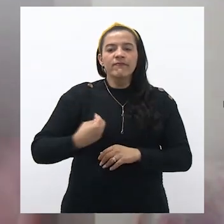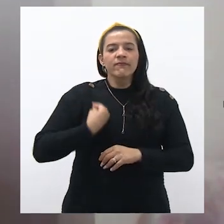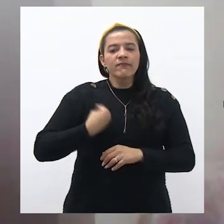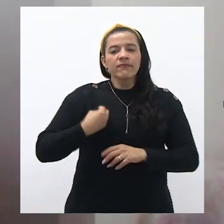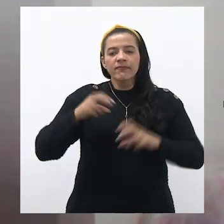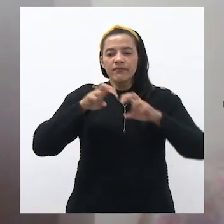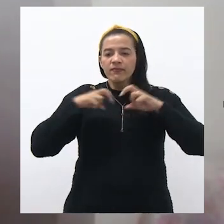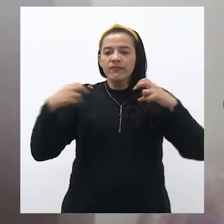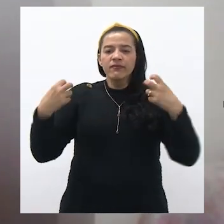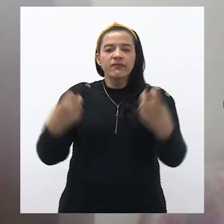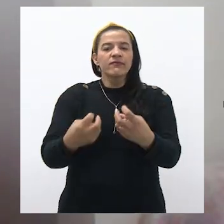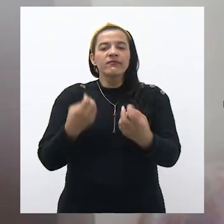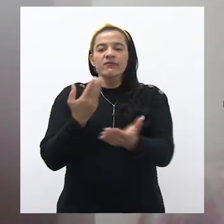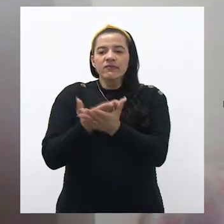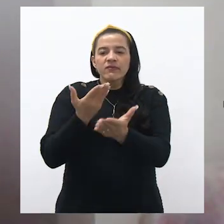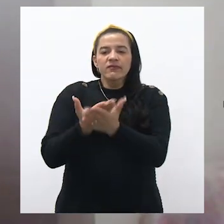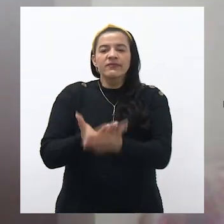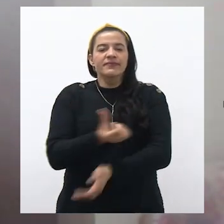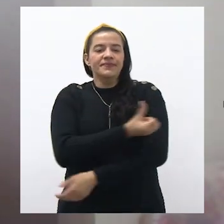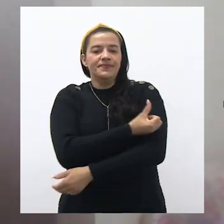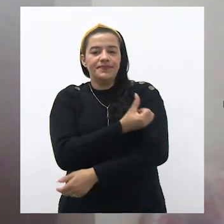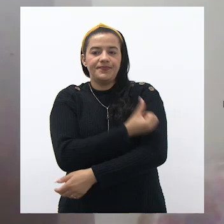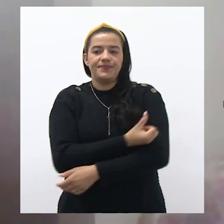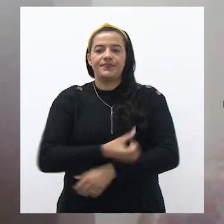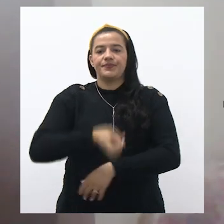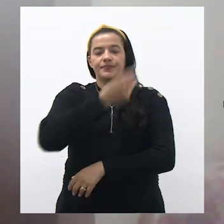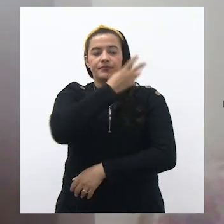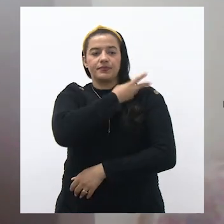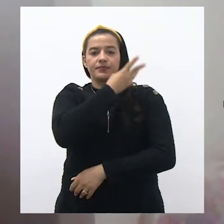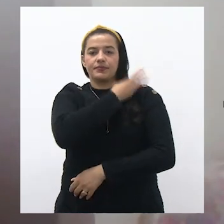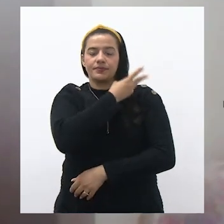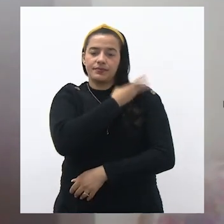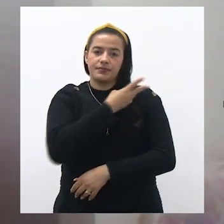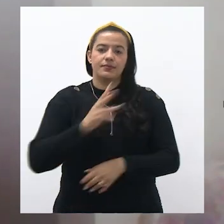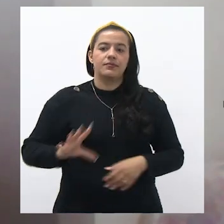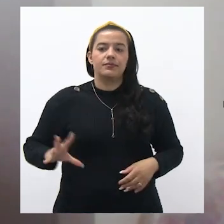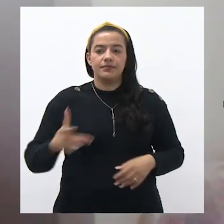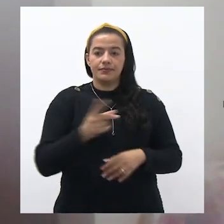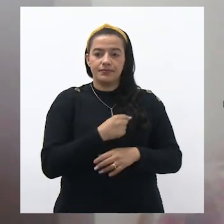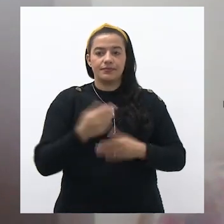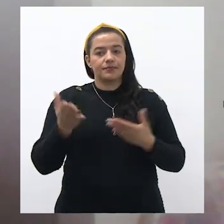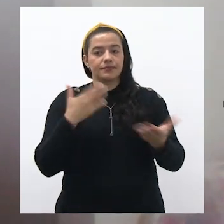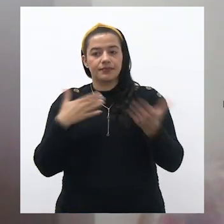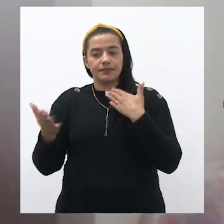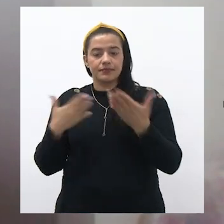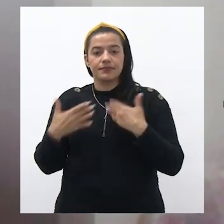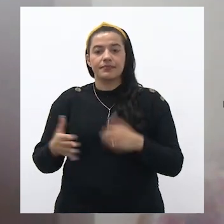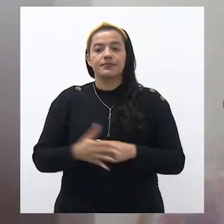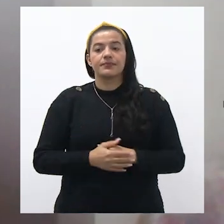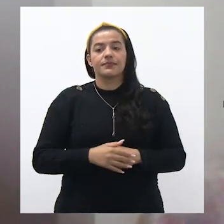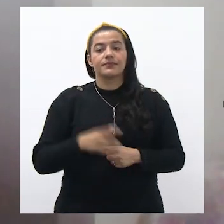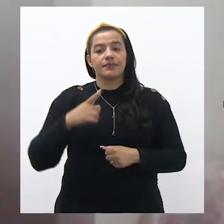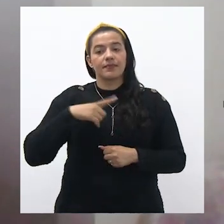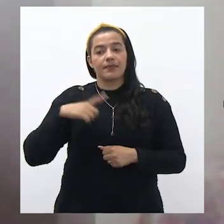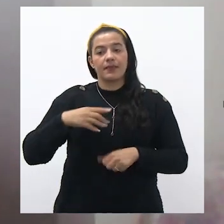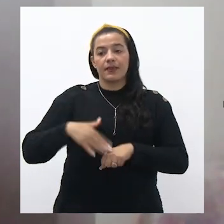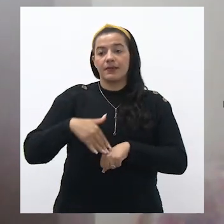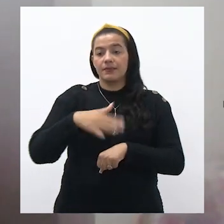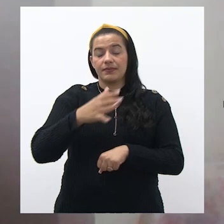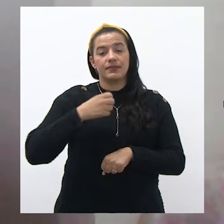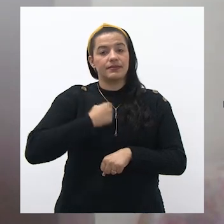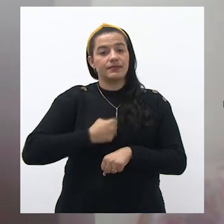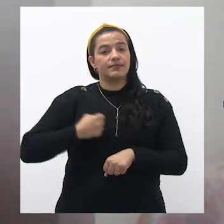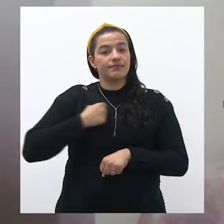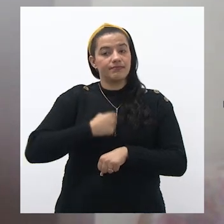estudantes de 6º ano, estudantes de 3ª série do ensino médio. Então, se eu disser para vocês a parte que eu mais sinto